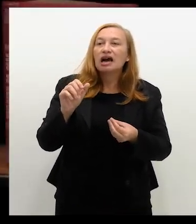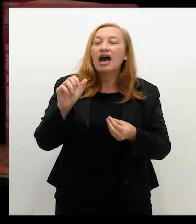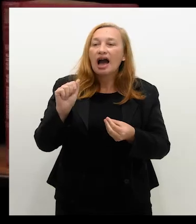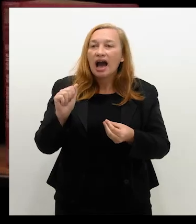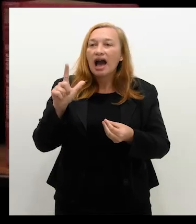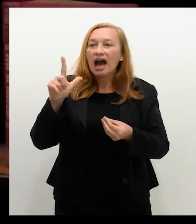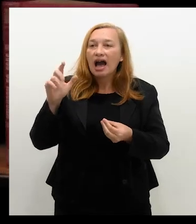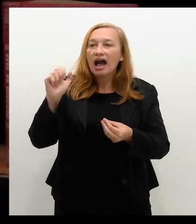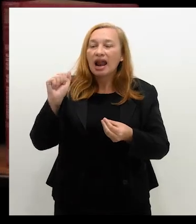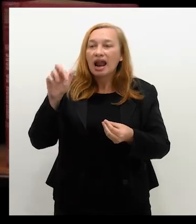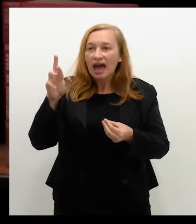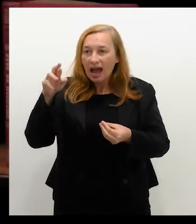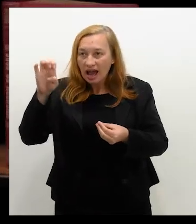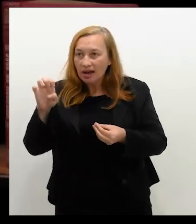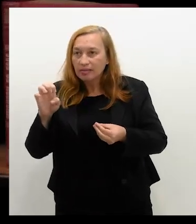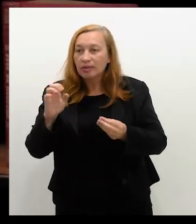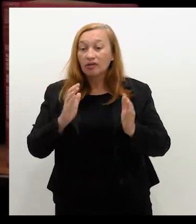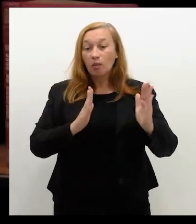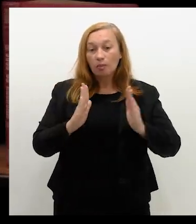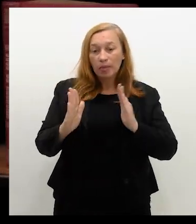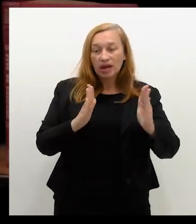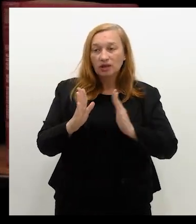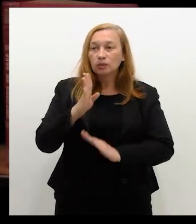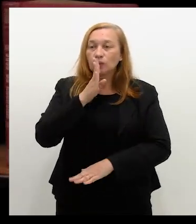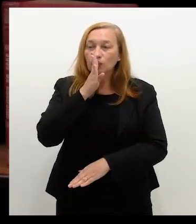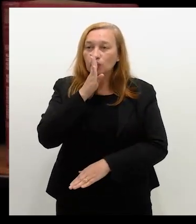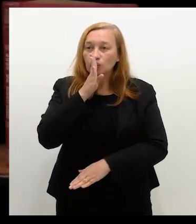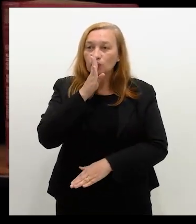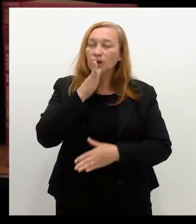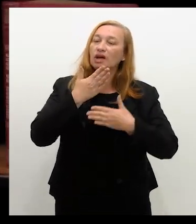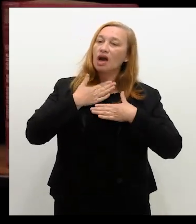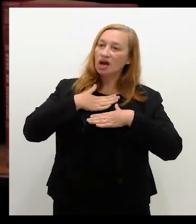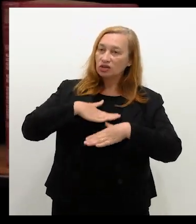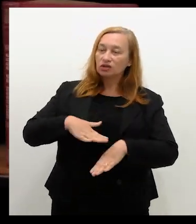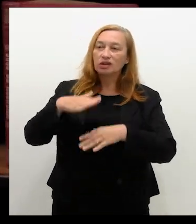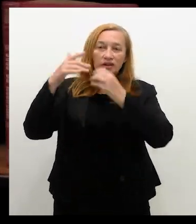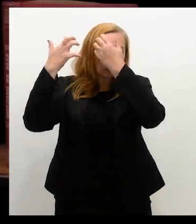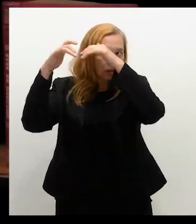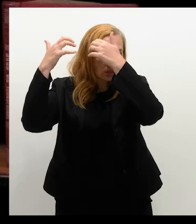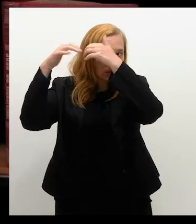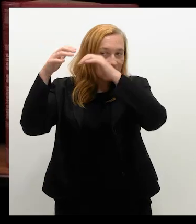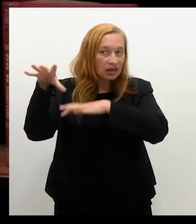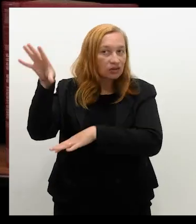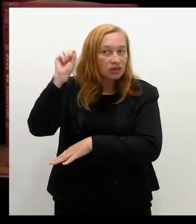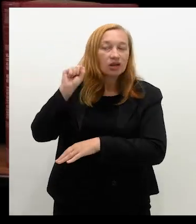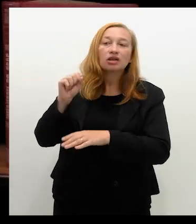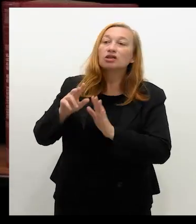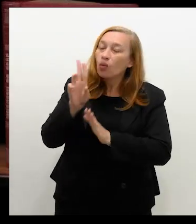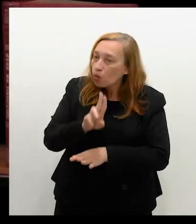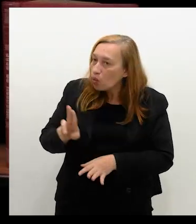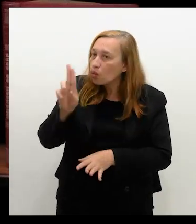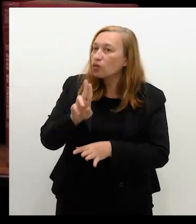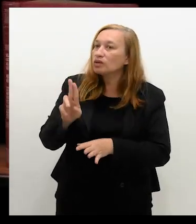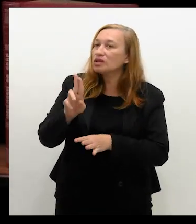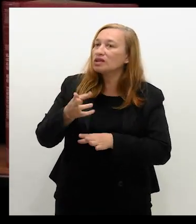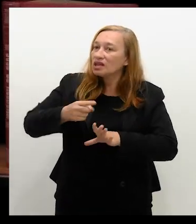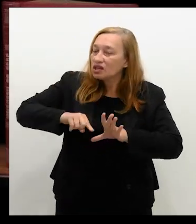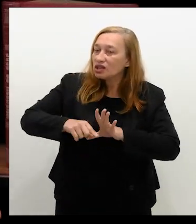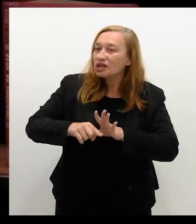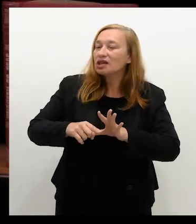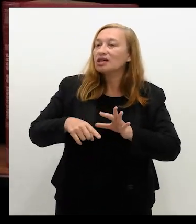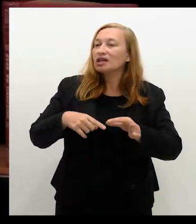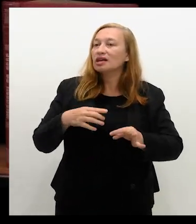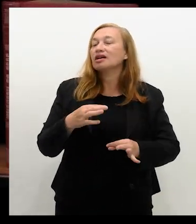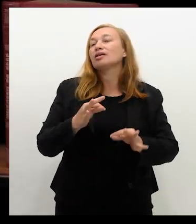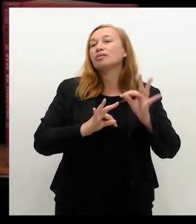use mais tempo, para a gente fazer esse tempinho de silêncio para dar uma calmaria para nossas células auditivas. Então, assim, usem isso, explorem a tecnologia